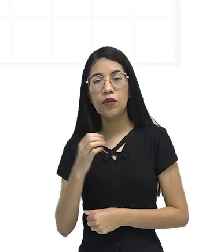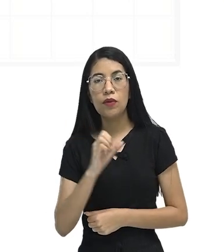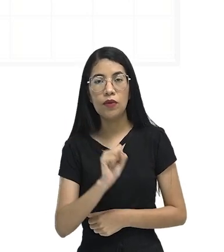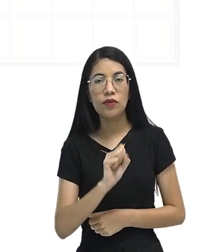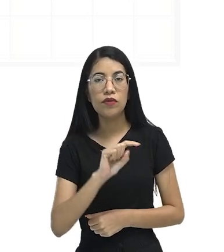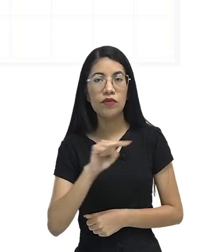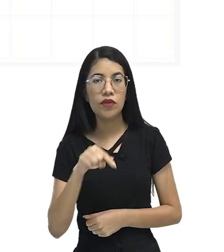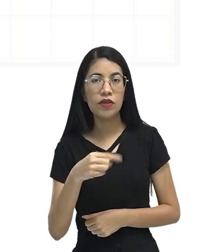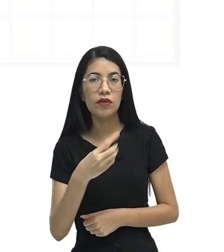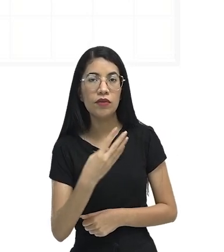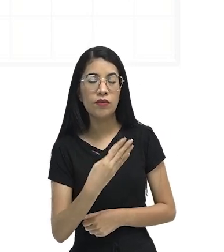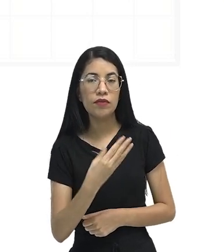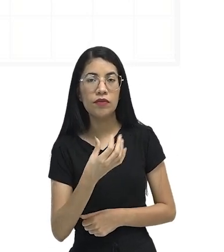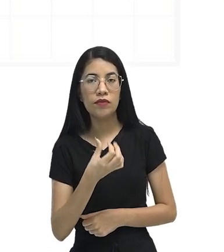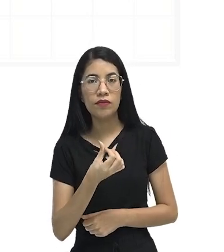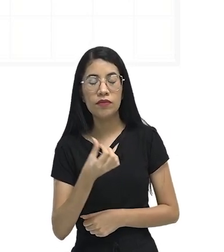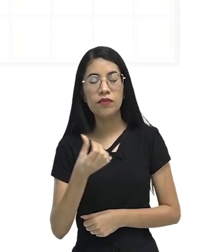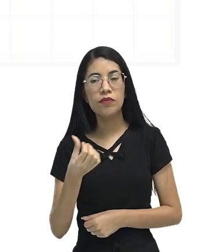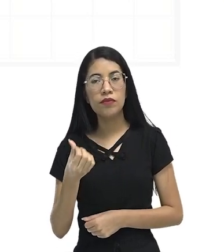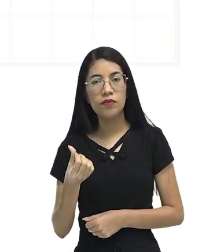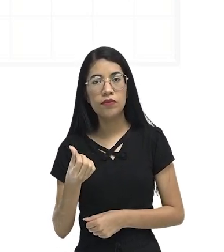tá?